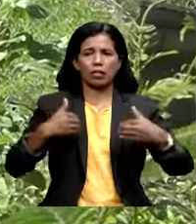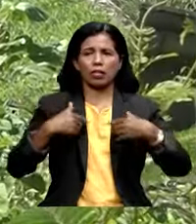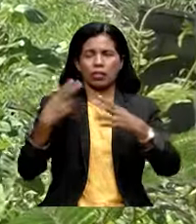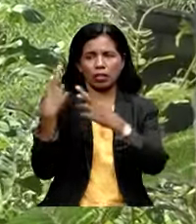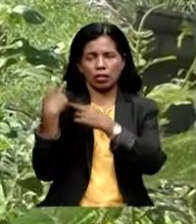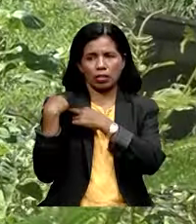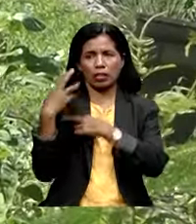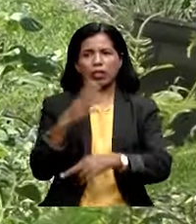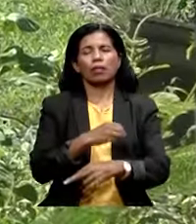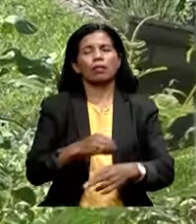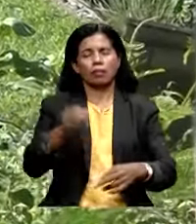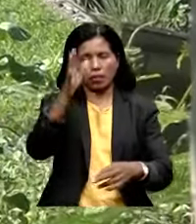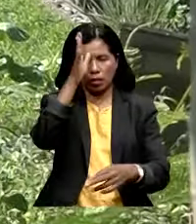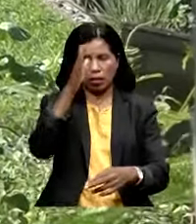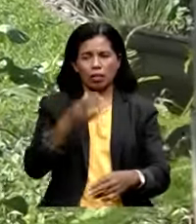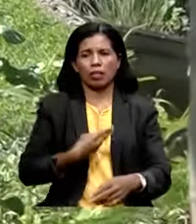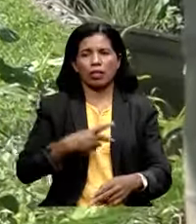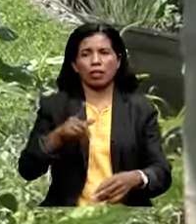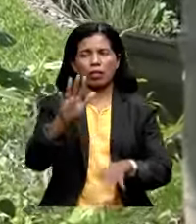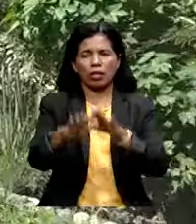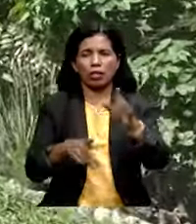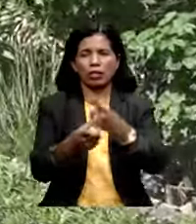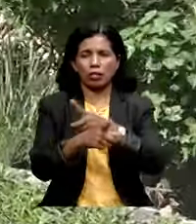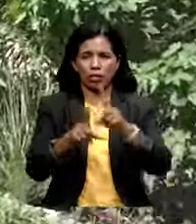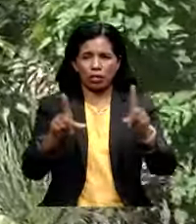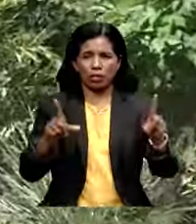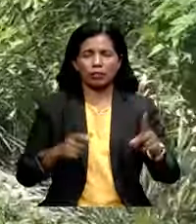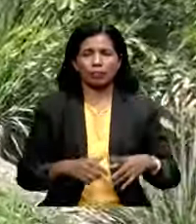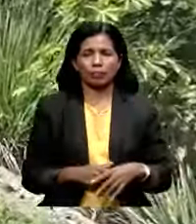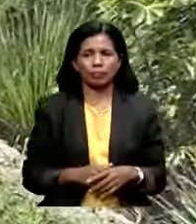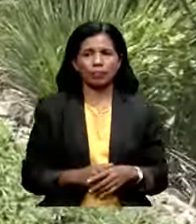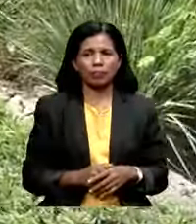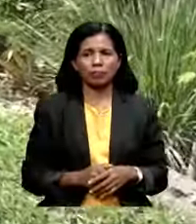responsabilidade, ba nia actu no se lau livre hela. Equipa cobertura, GMN.